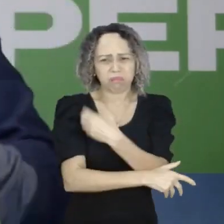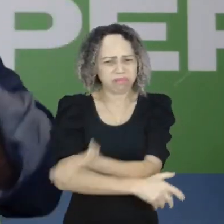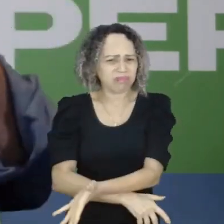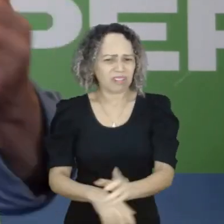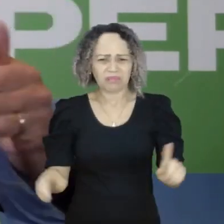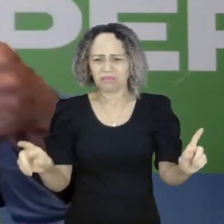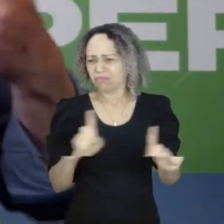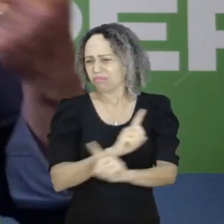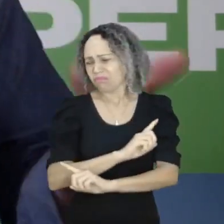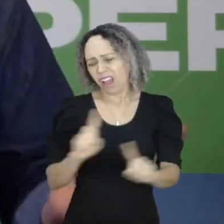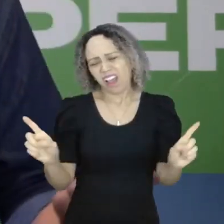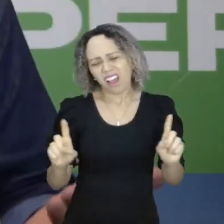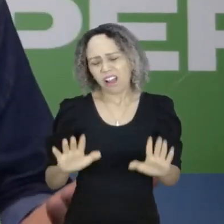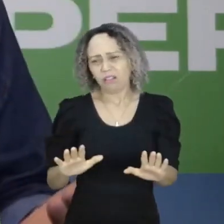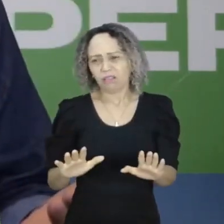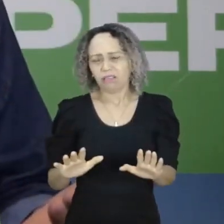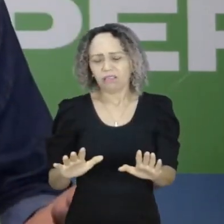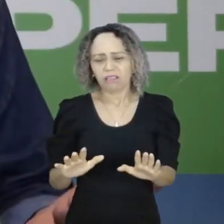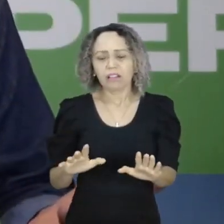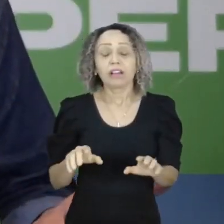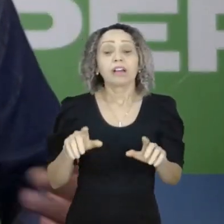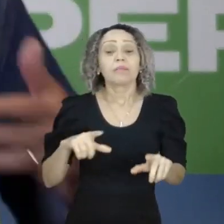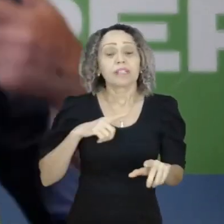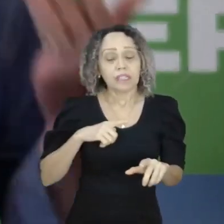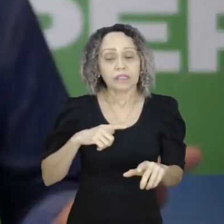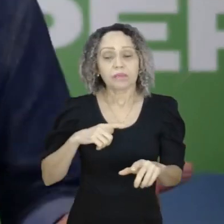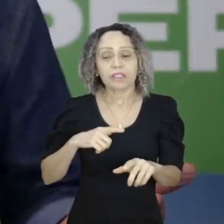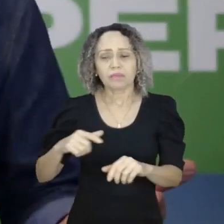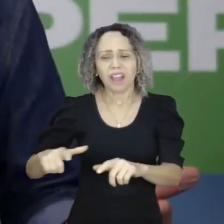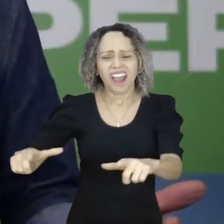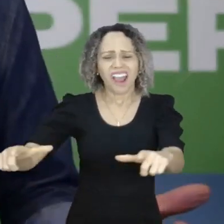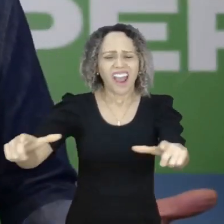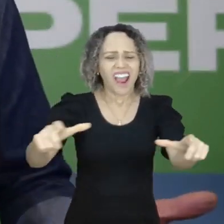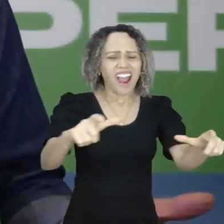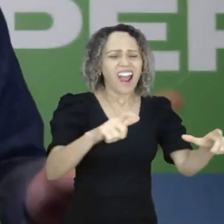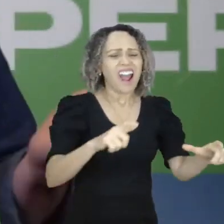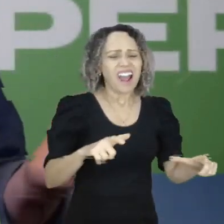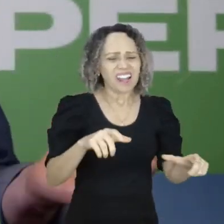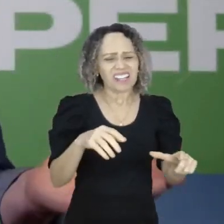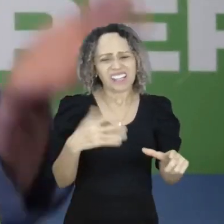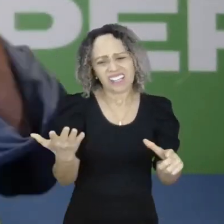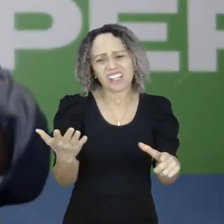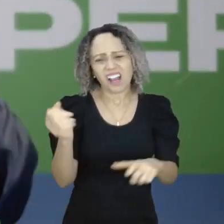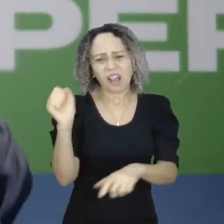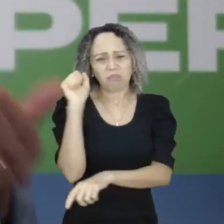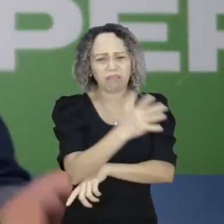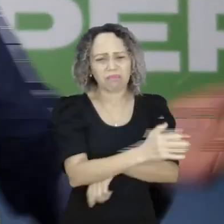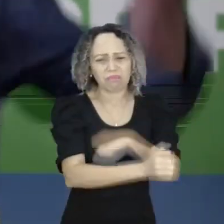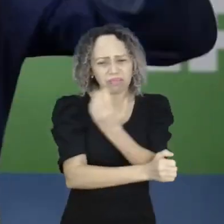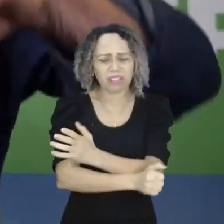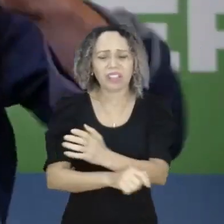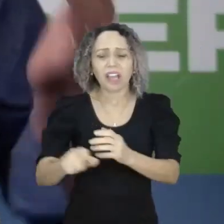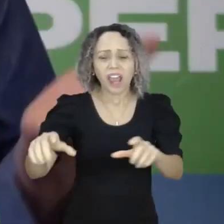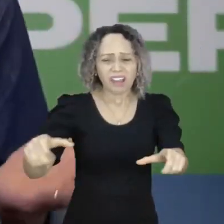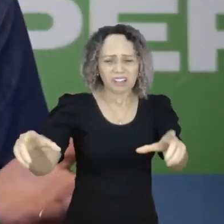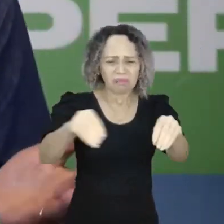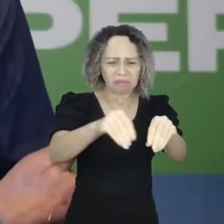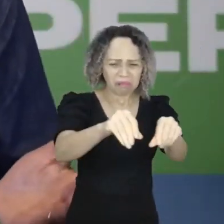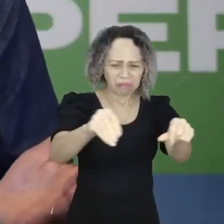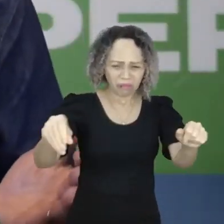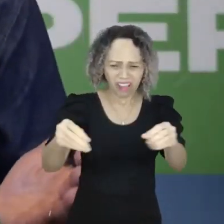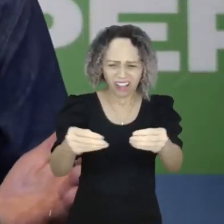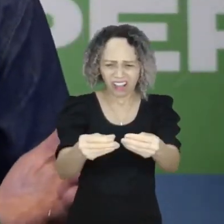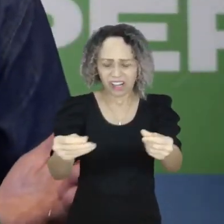foram pasto, que pode ser recuperada, fazer o manejo dessa terra e a gente voltar a produzir o dobro do que a